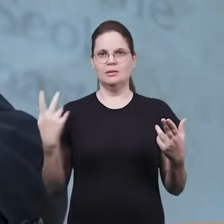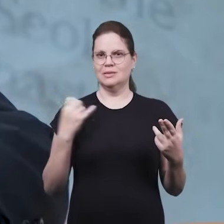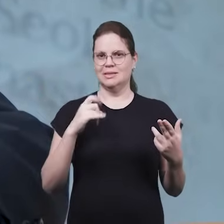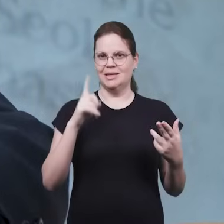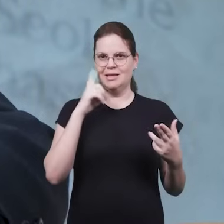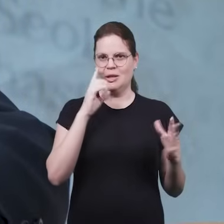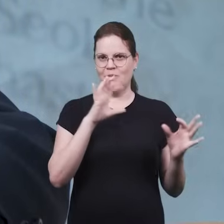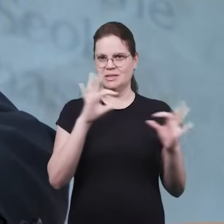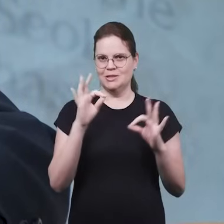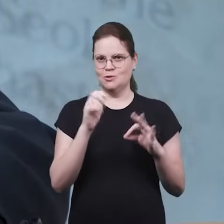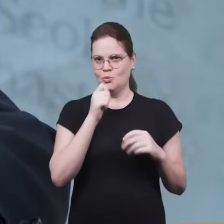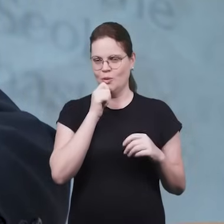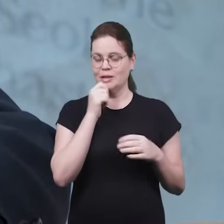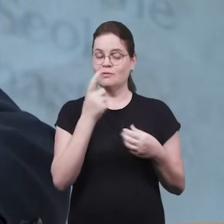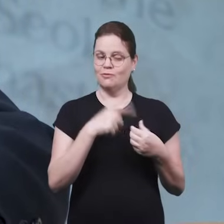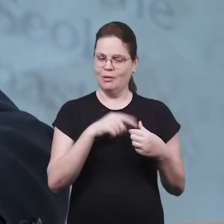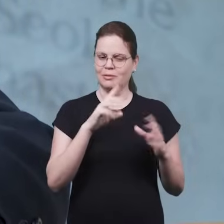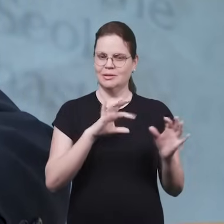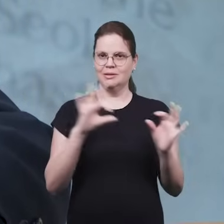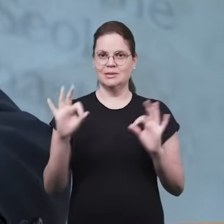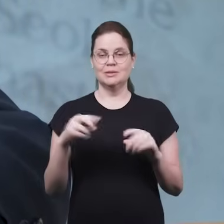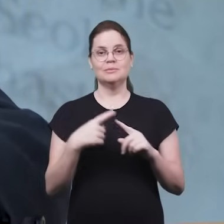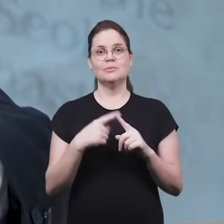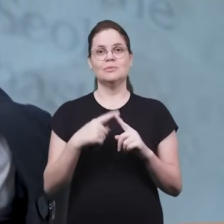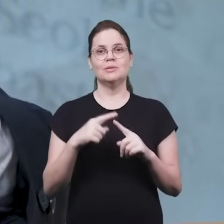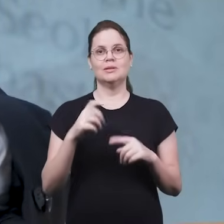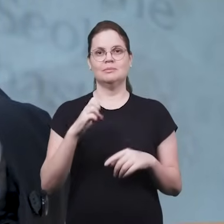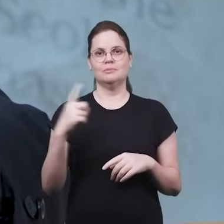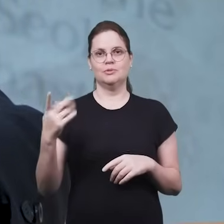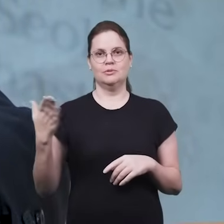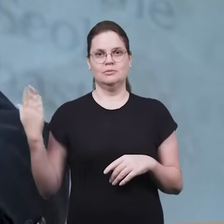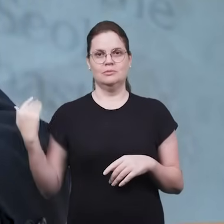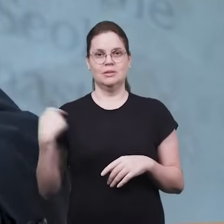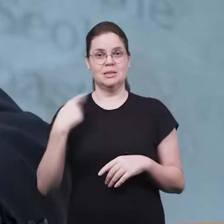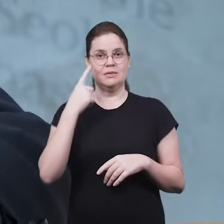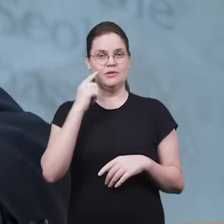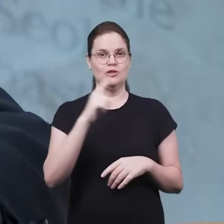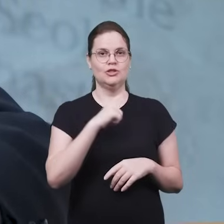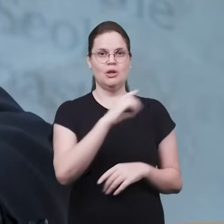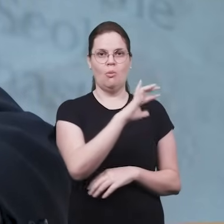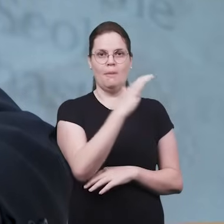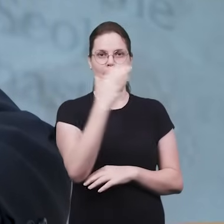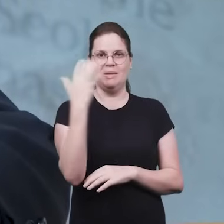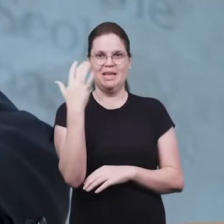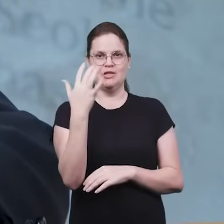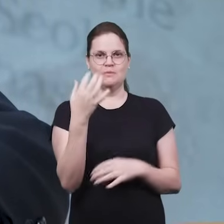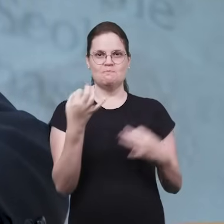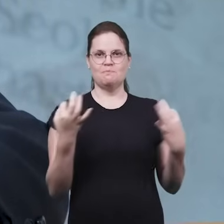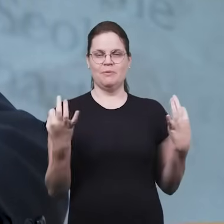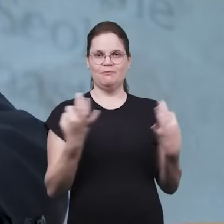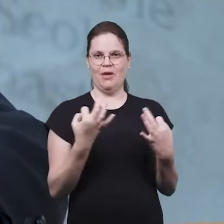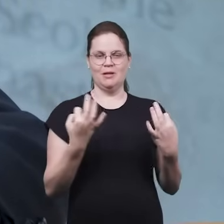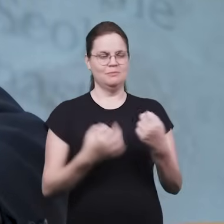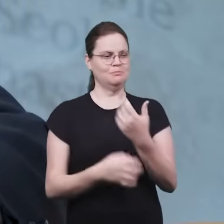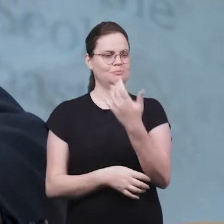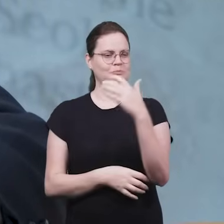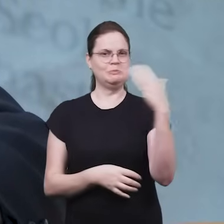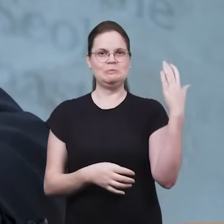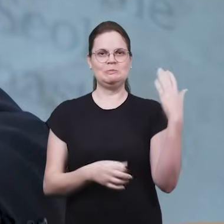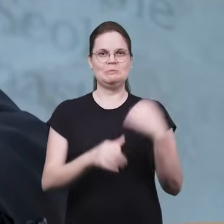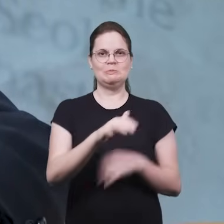viu, assista esse programa. No programa anterior nós tivemos um ambiente perfeito, onde um defeito